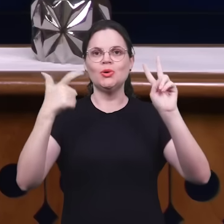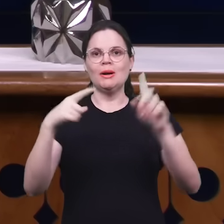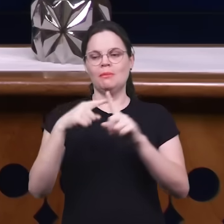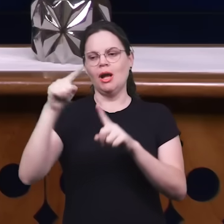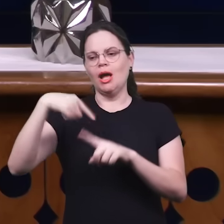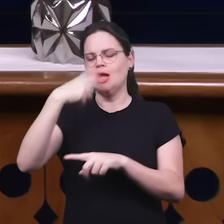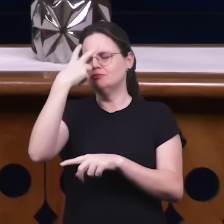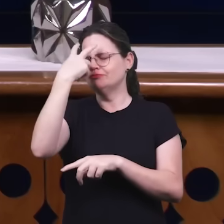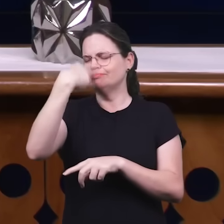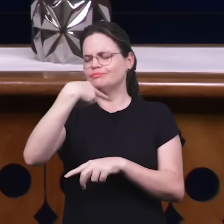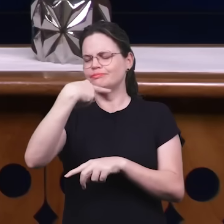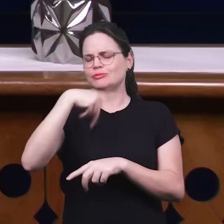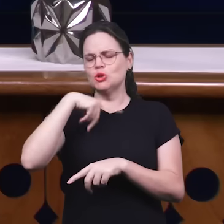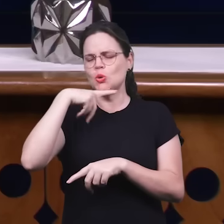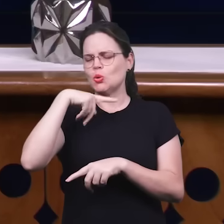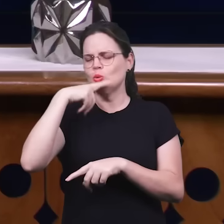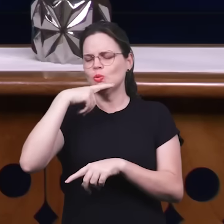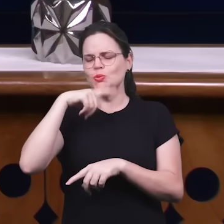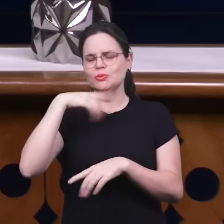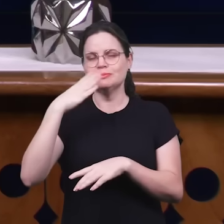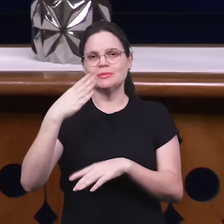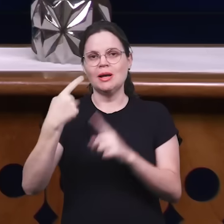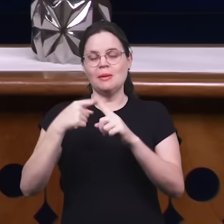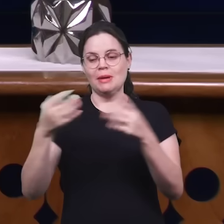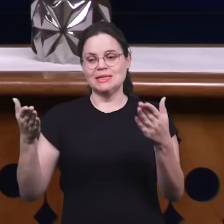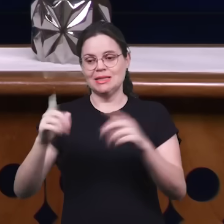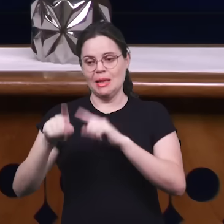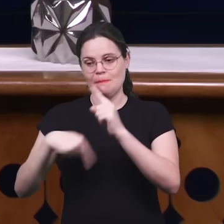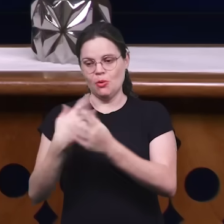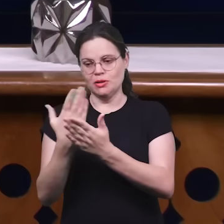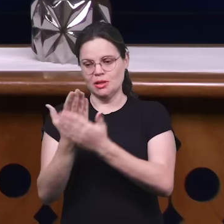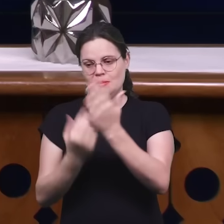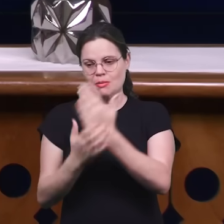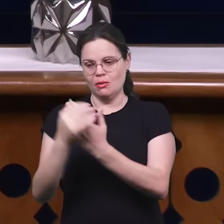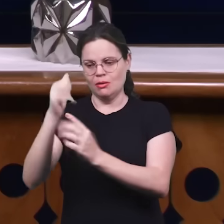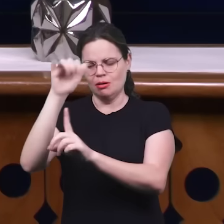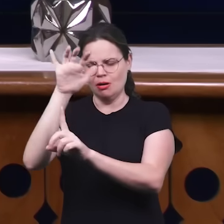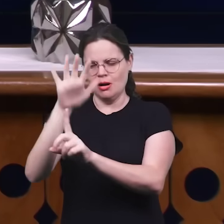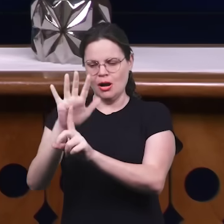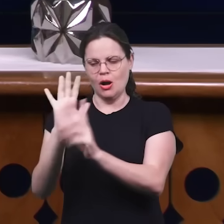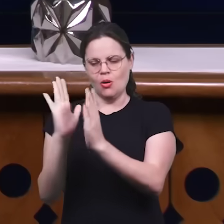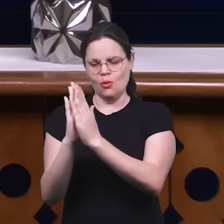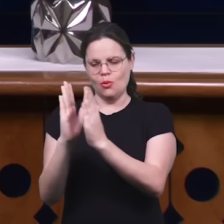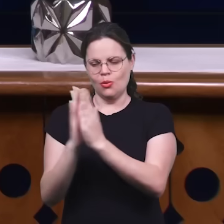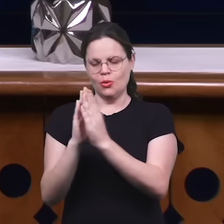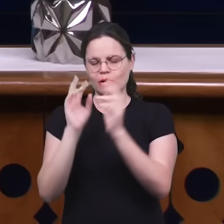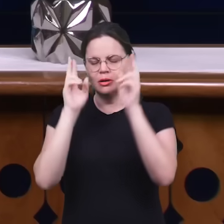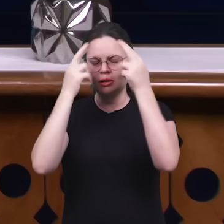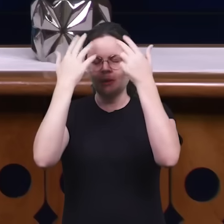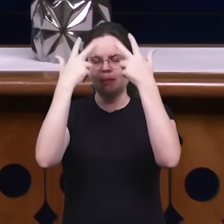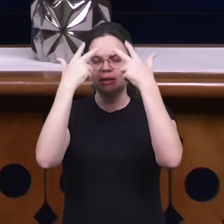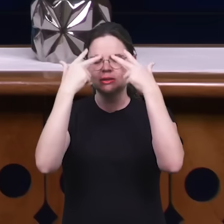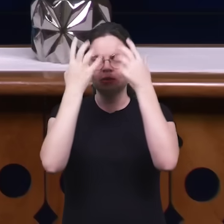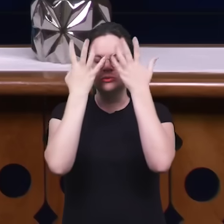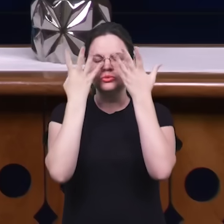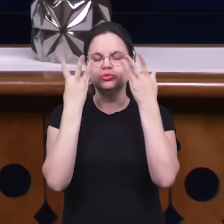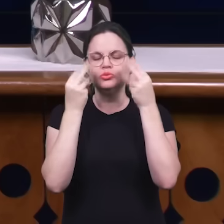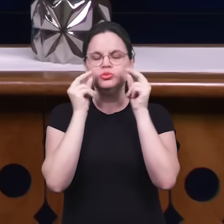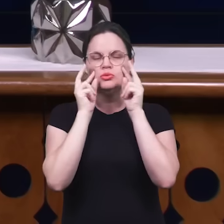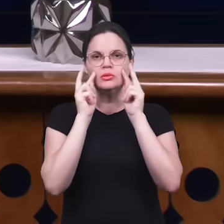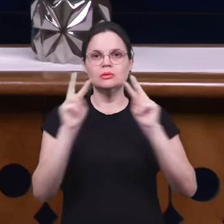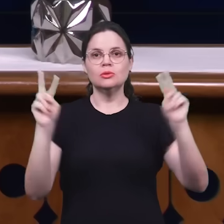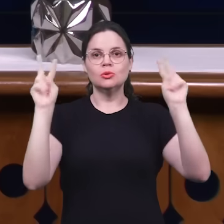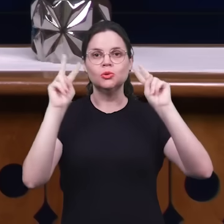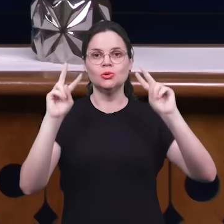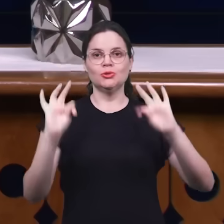estava sem ver, mas agora os olhos dele estavam abertos para uma vida agora na condução do Espírito Santo. Então,